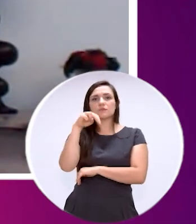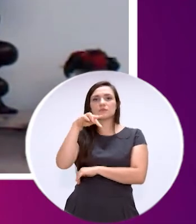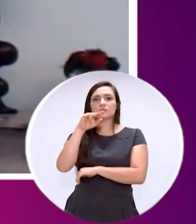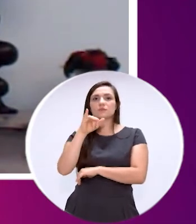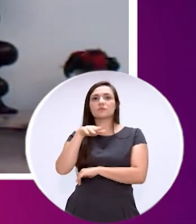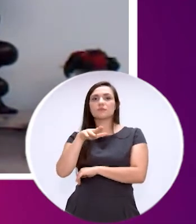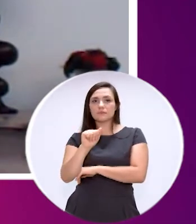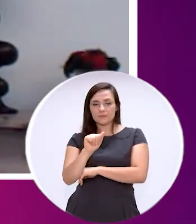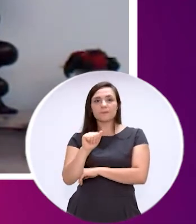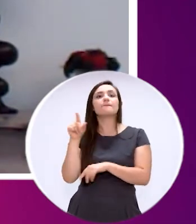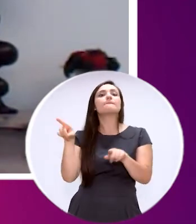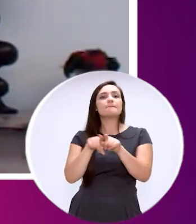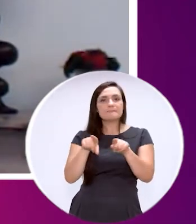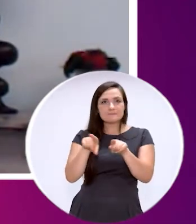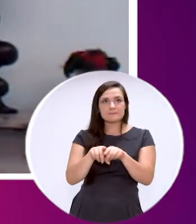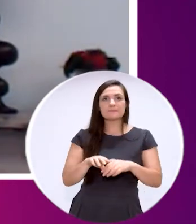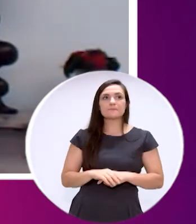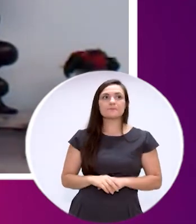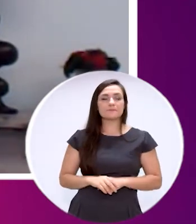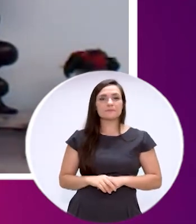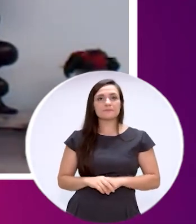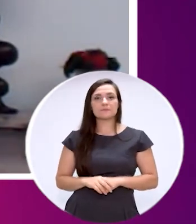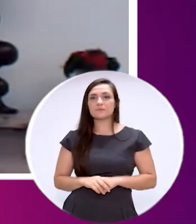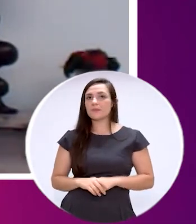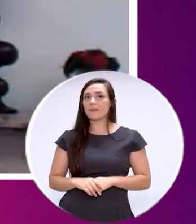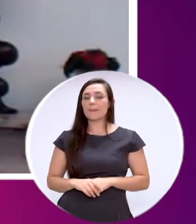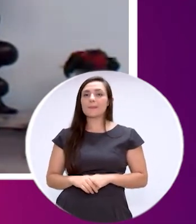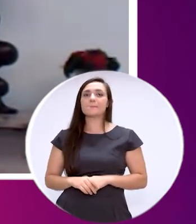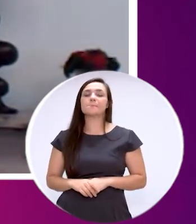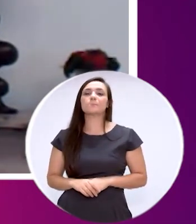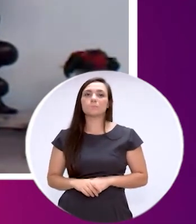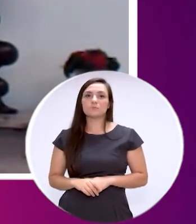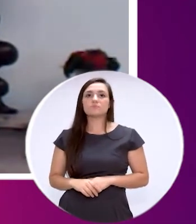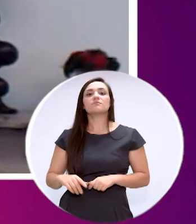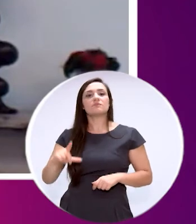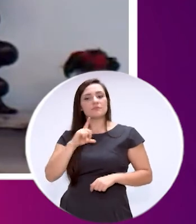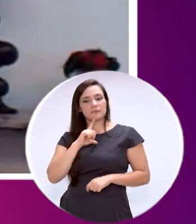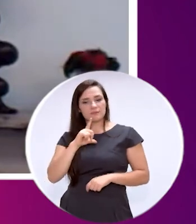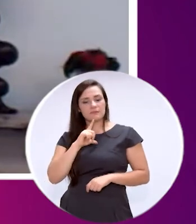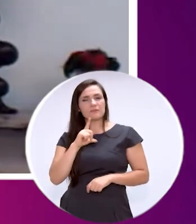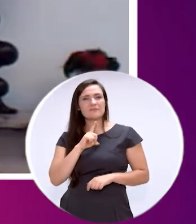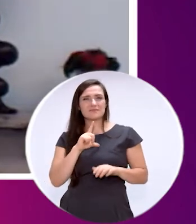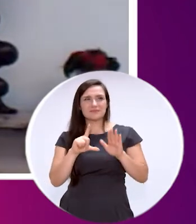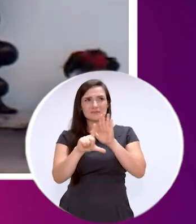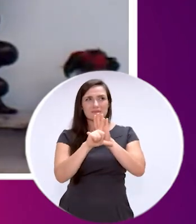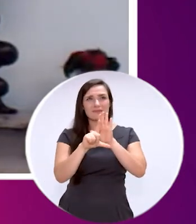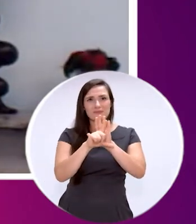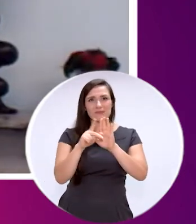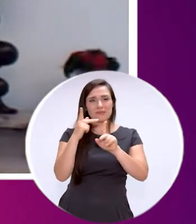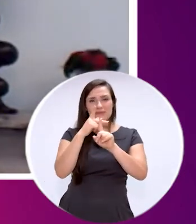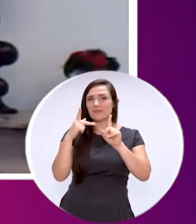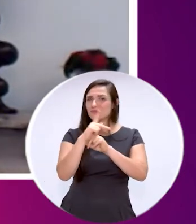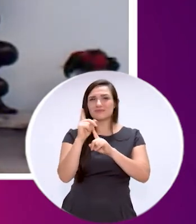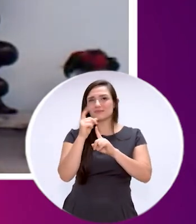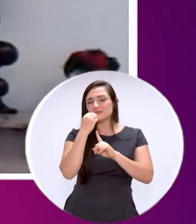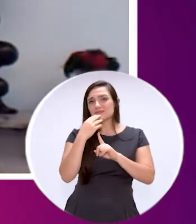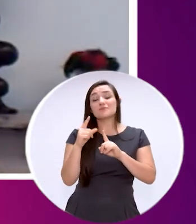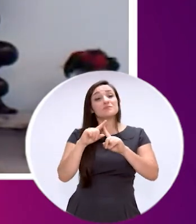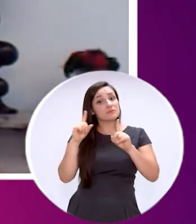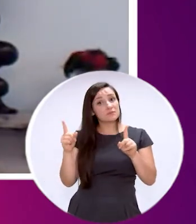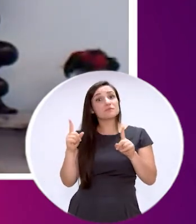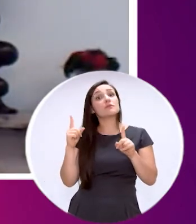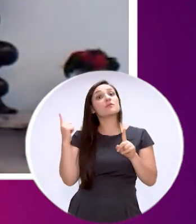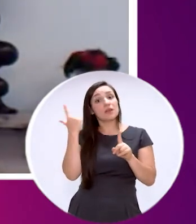né? Não tem uma legislação previdenciária que acolhe tanto as mulheres, mas tem uma legislação, né, que assegura